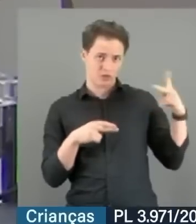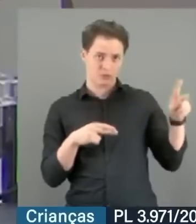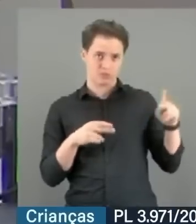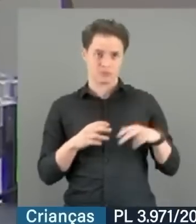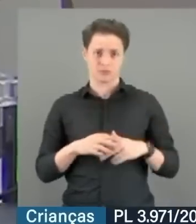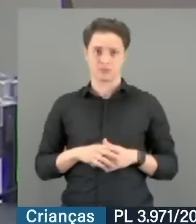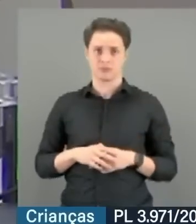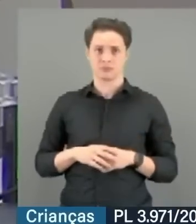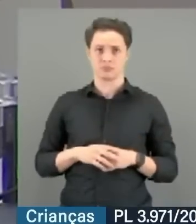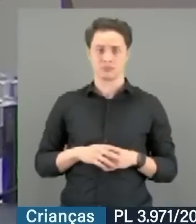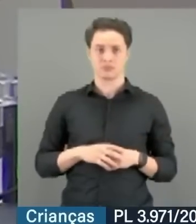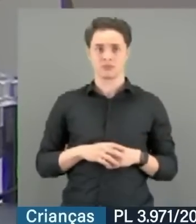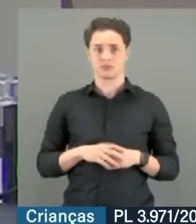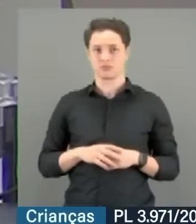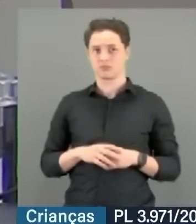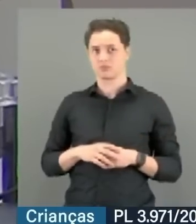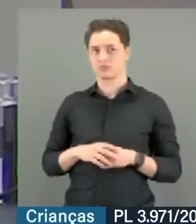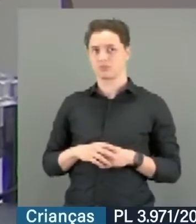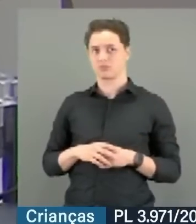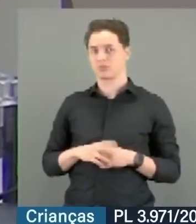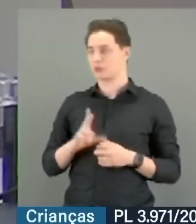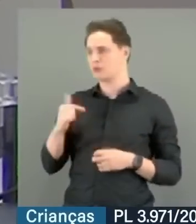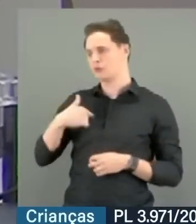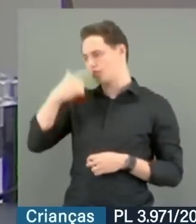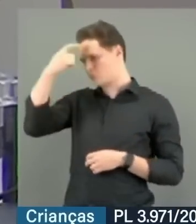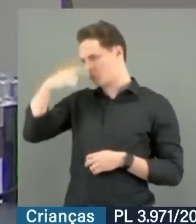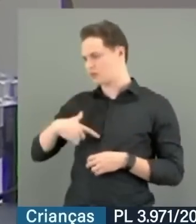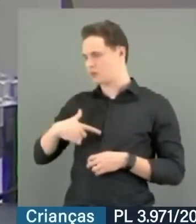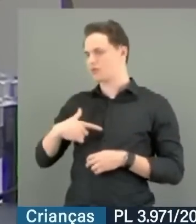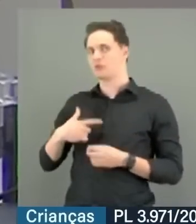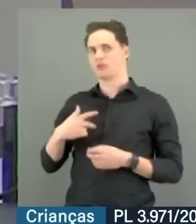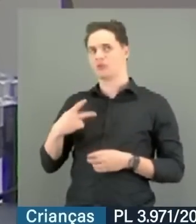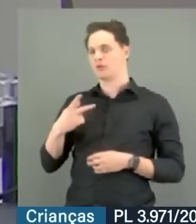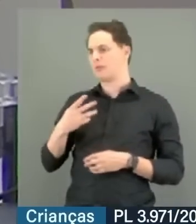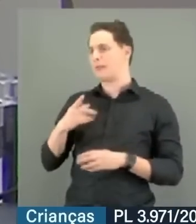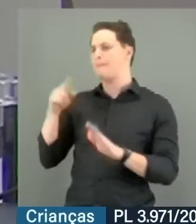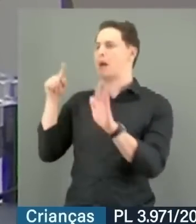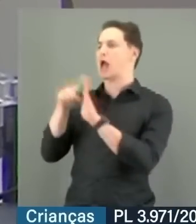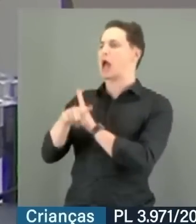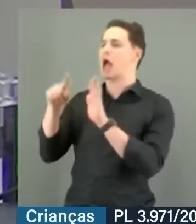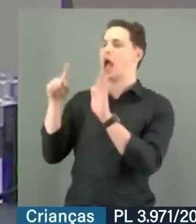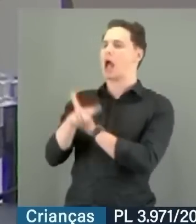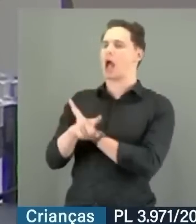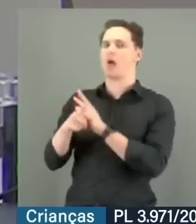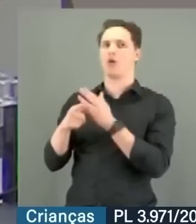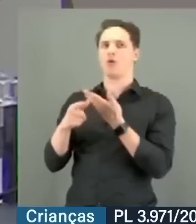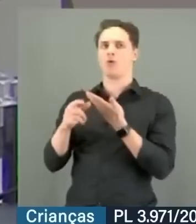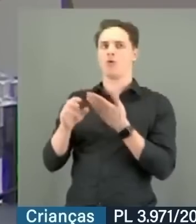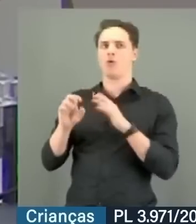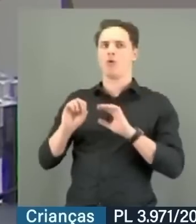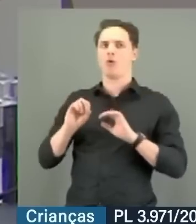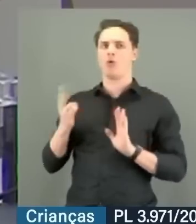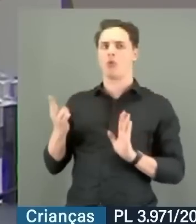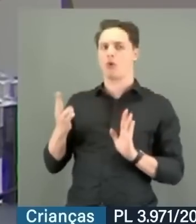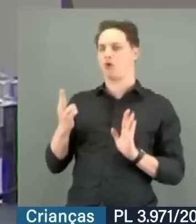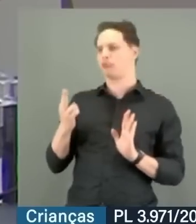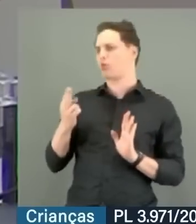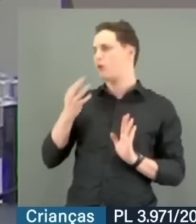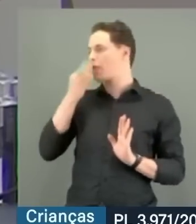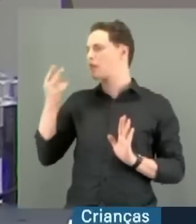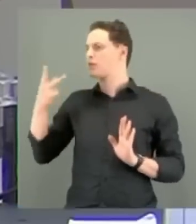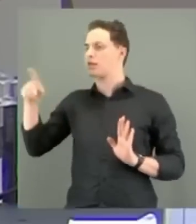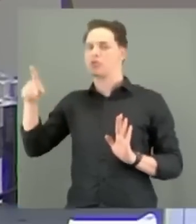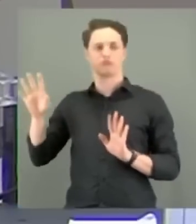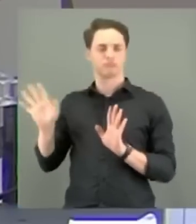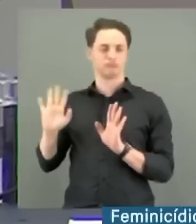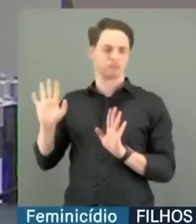Constituição? Eu não estou em condições de... questionar ou abraçar a opinião do doutor